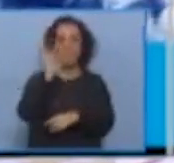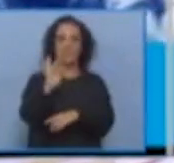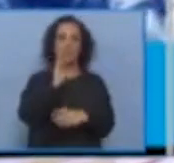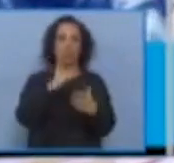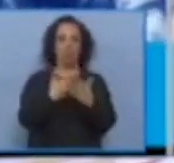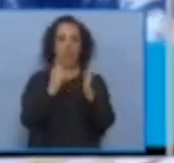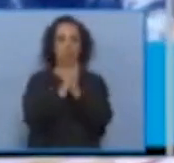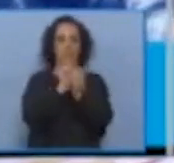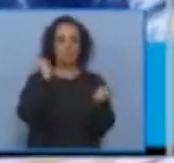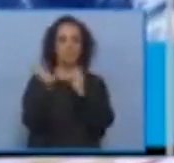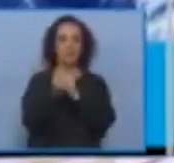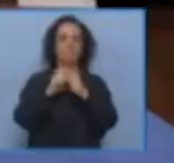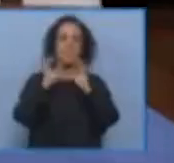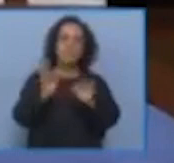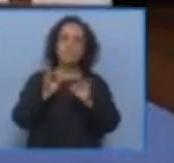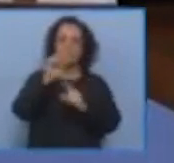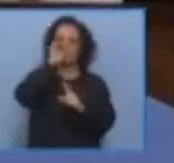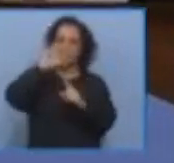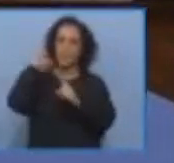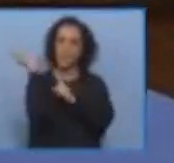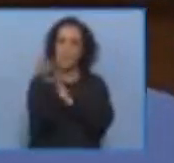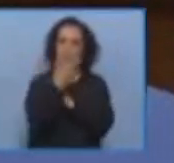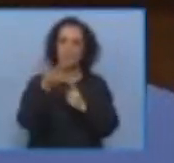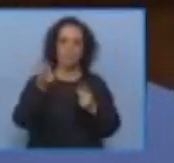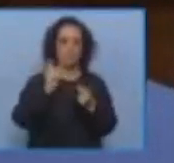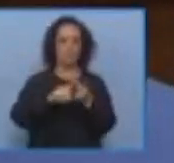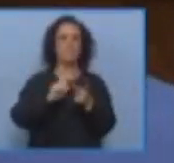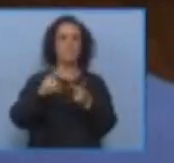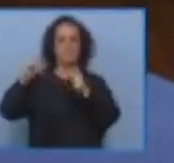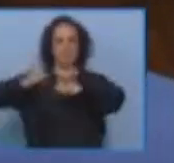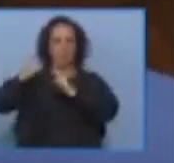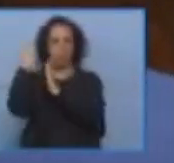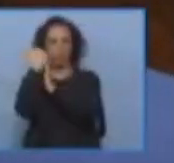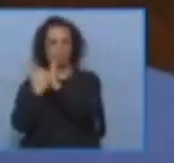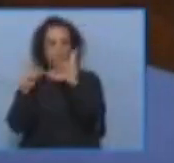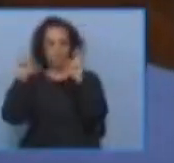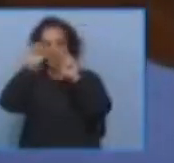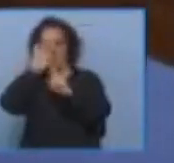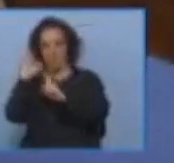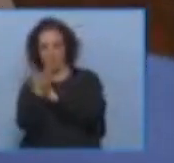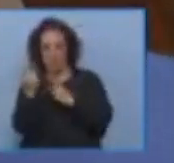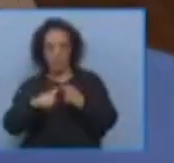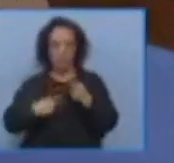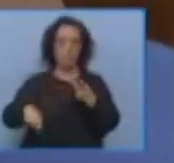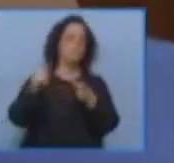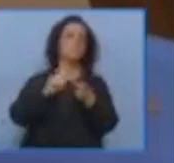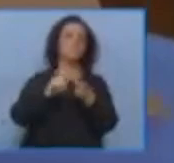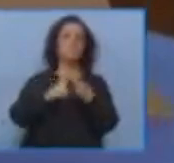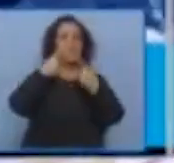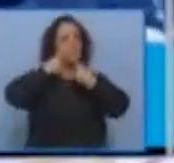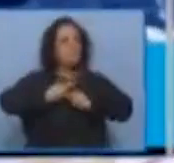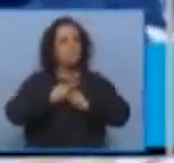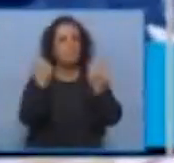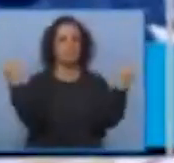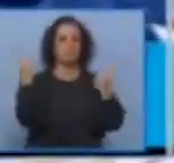Com estas questões ecológicas que nós vimos na Laudato Si, com estas exortações em que